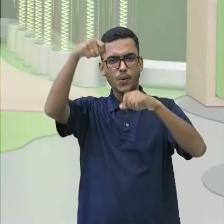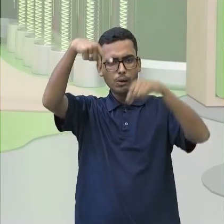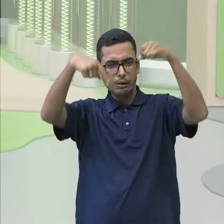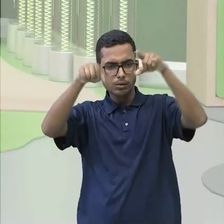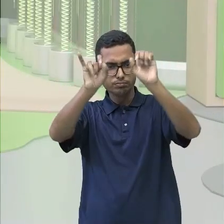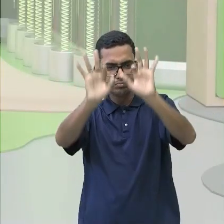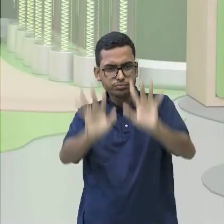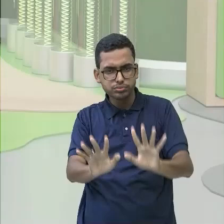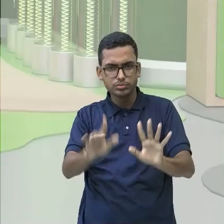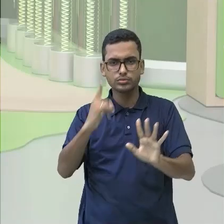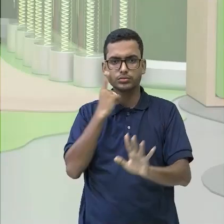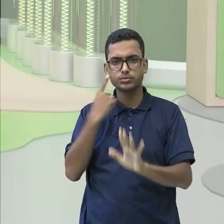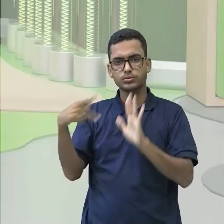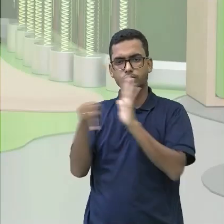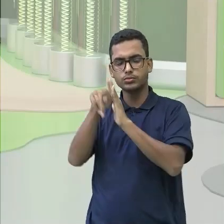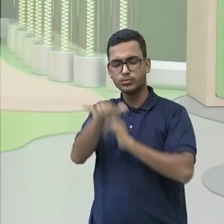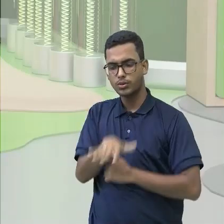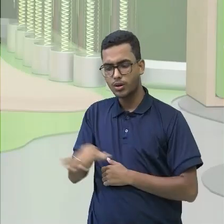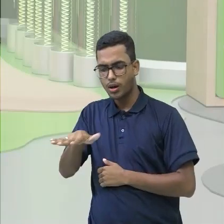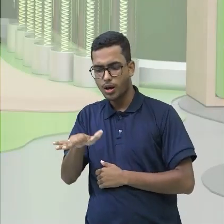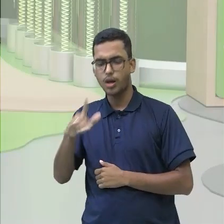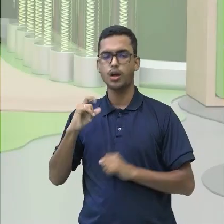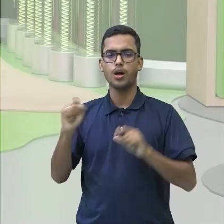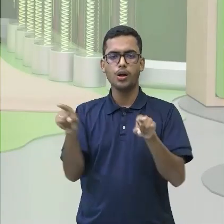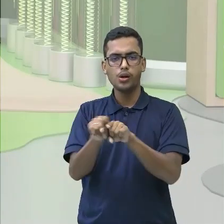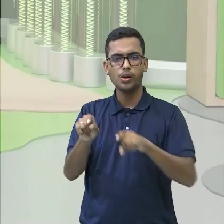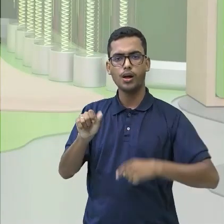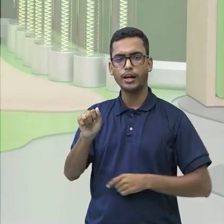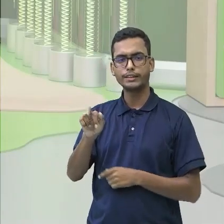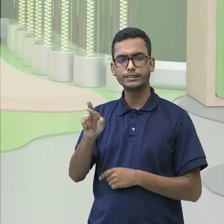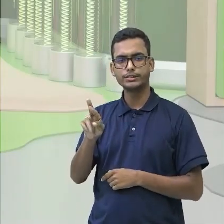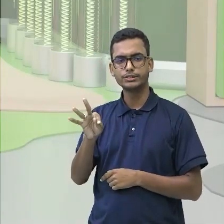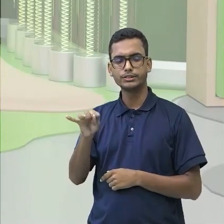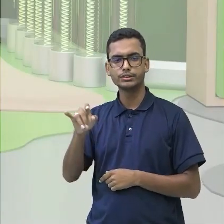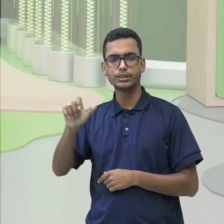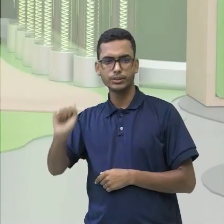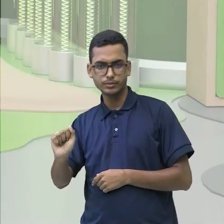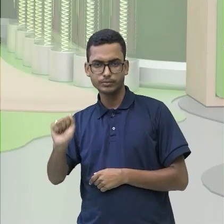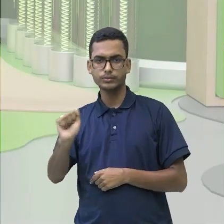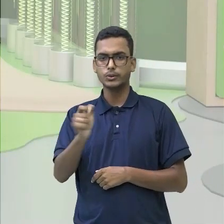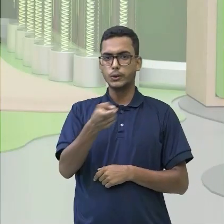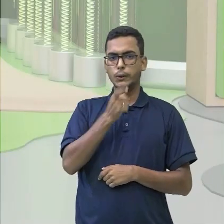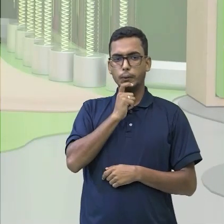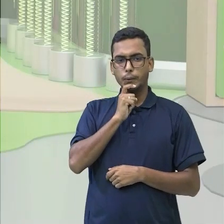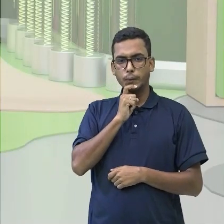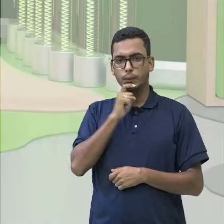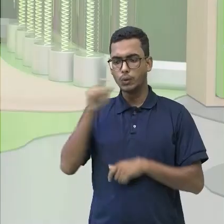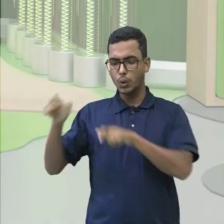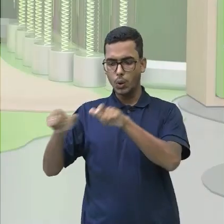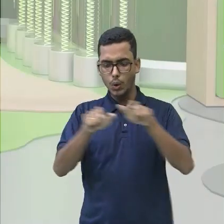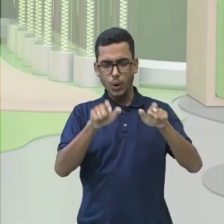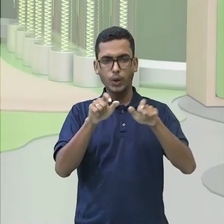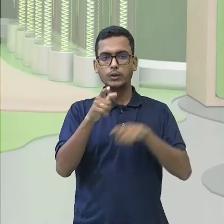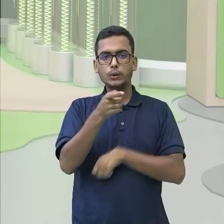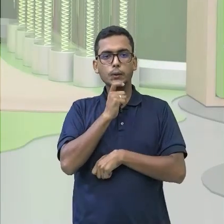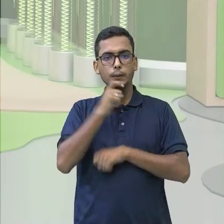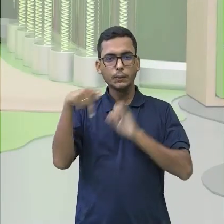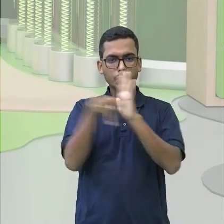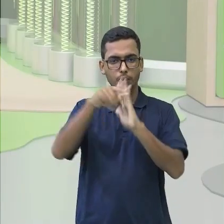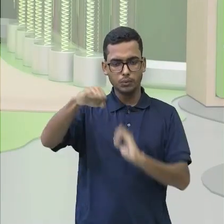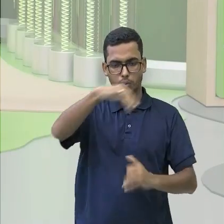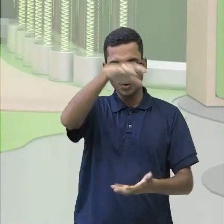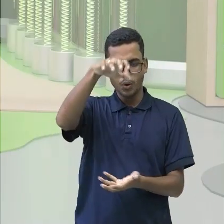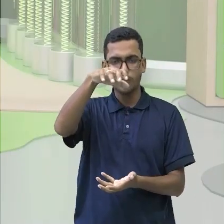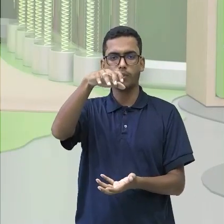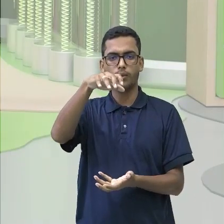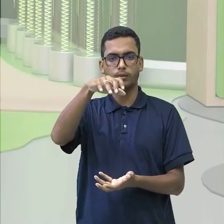a diferenciar a fauna desses dois ambientes, que ambos são muito frios, então é lógico que esses animais estão